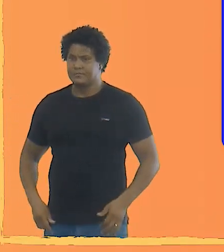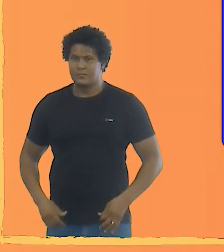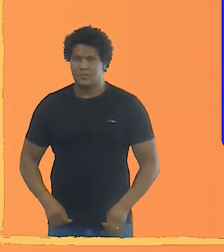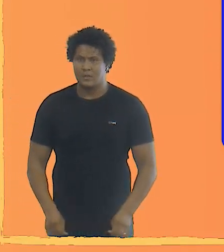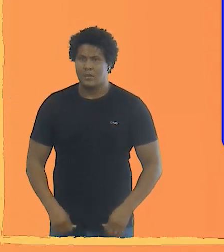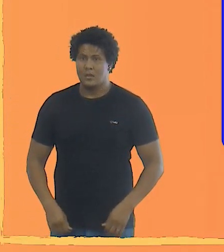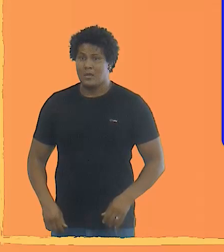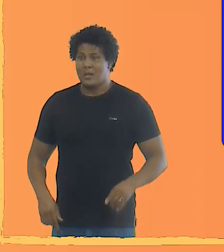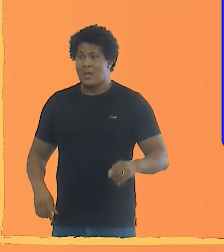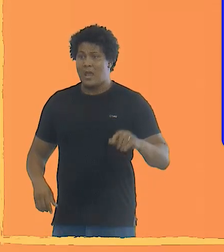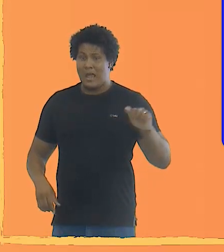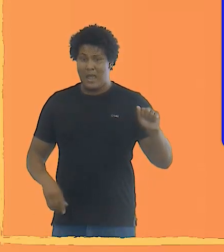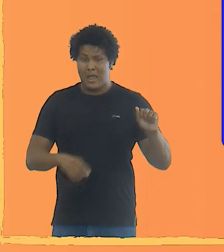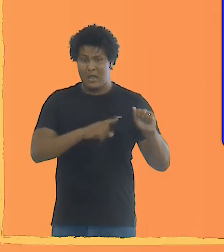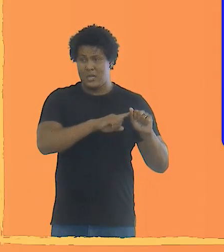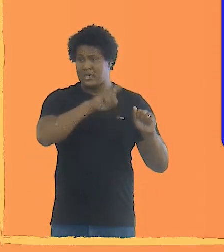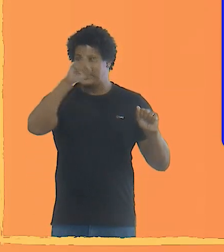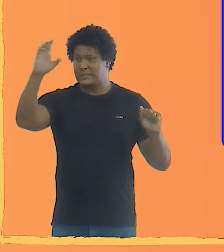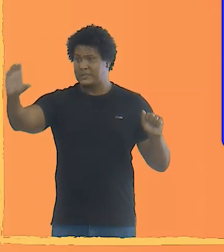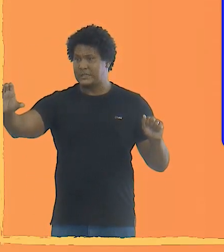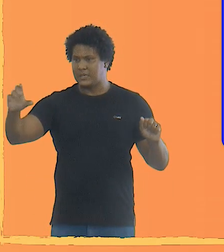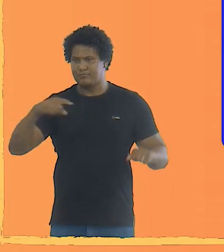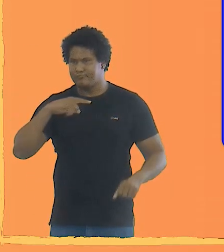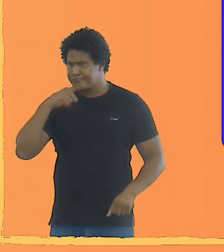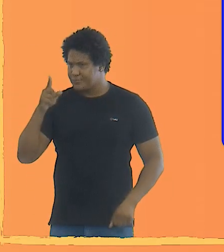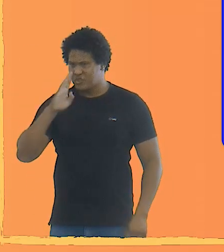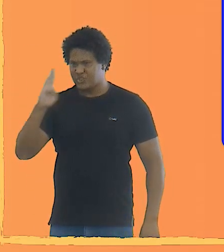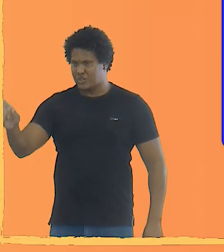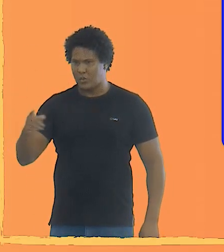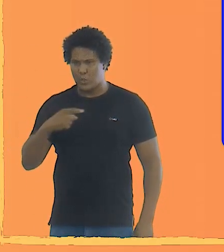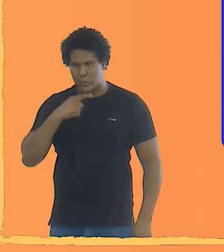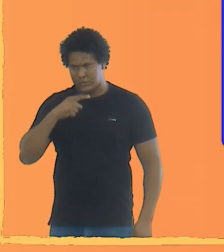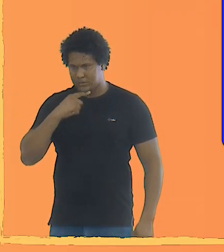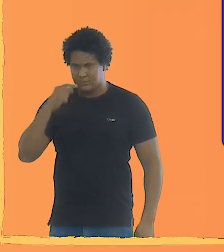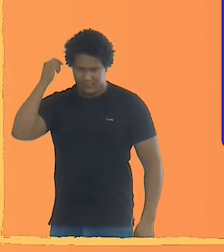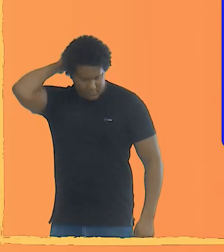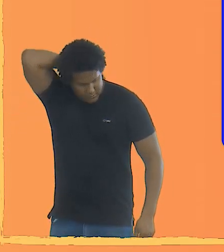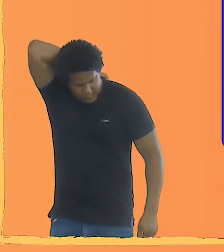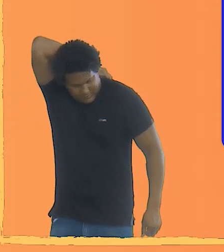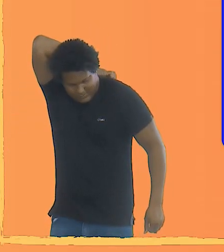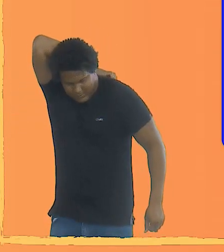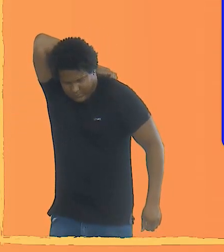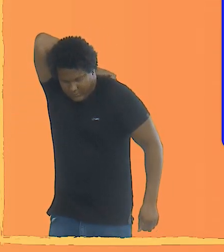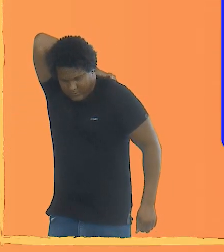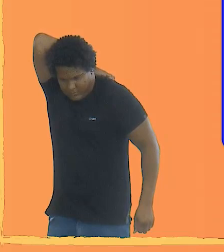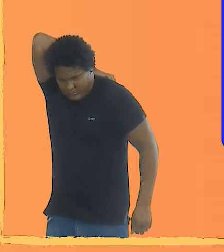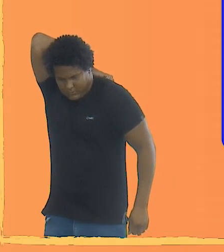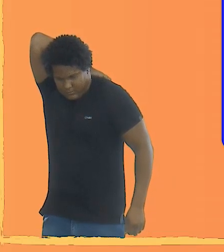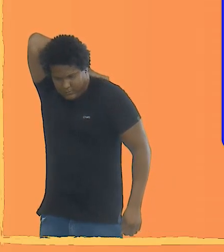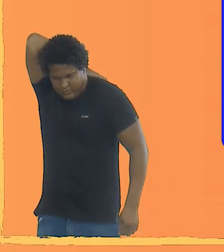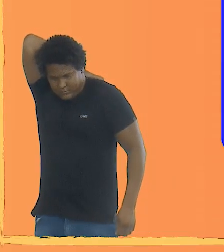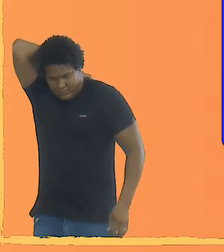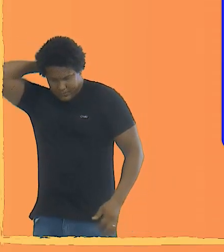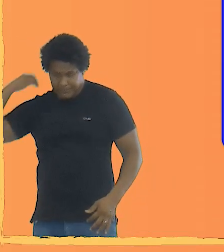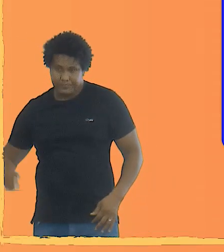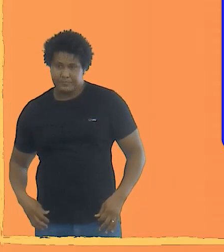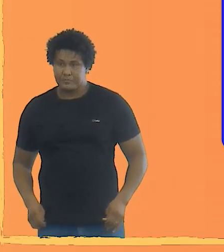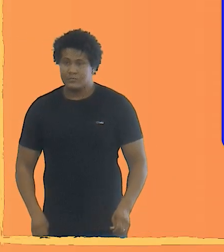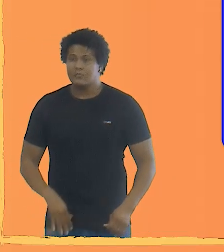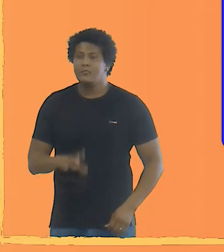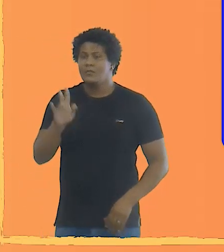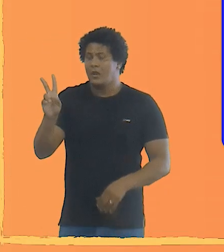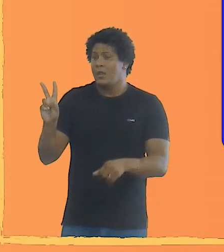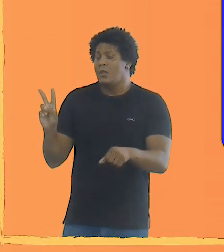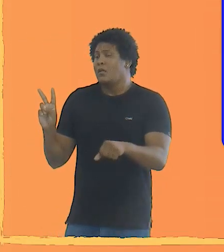terminais A e C. A pergunta da questão é: supondo que um passageiro utilize exatamente 2 linhas de